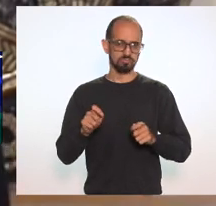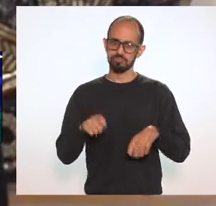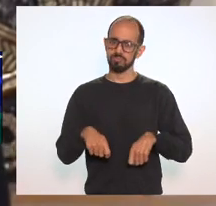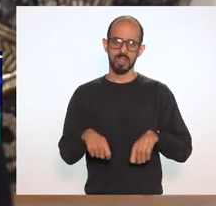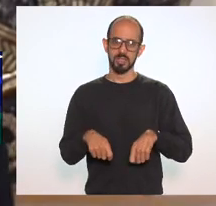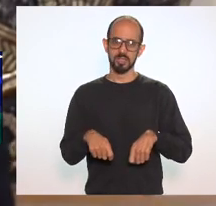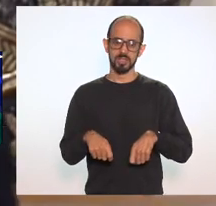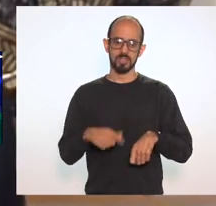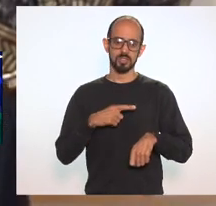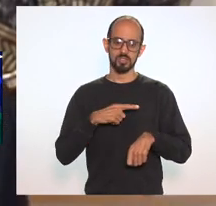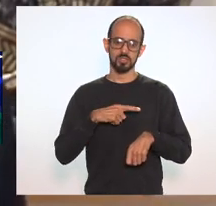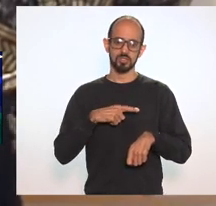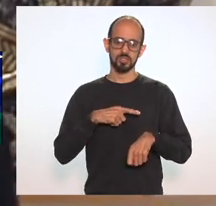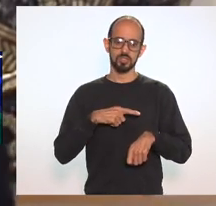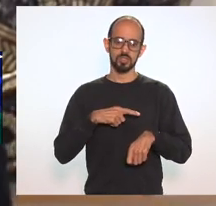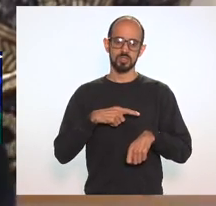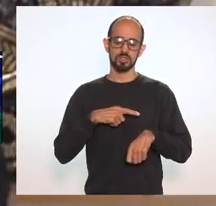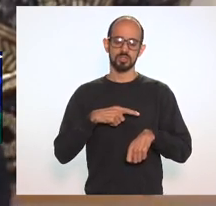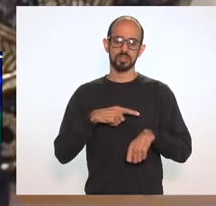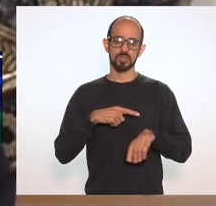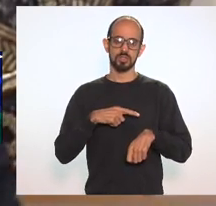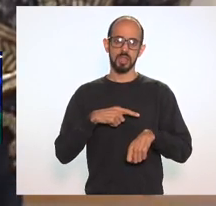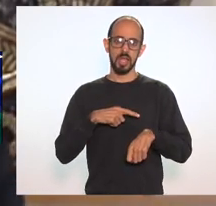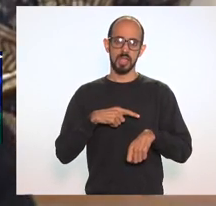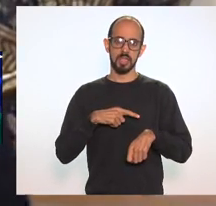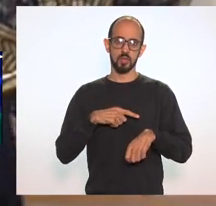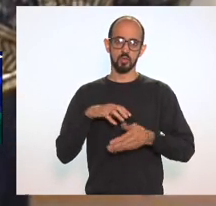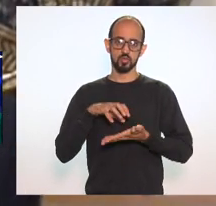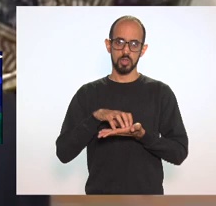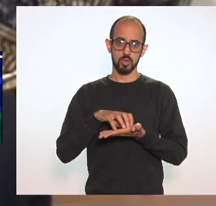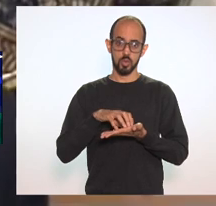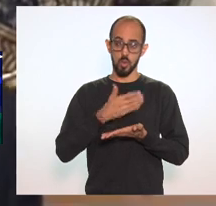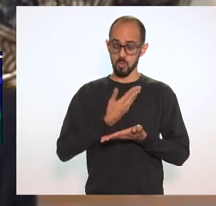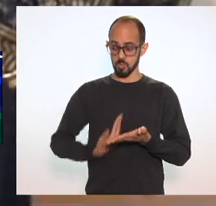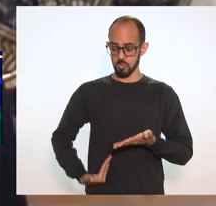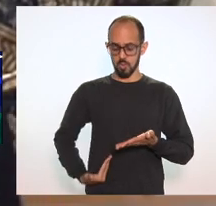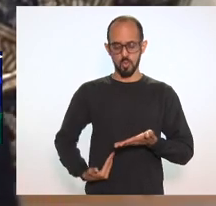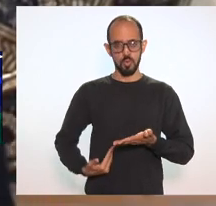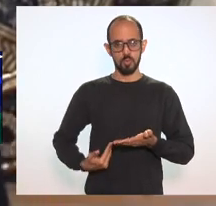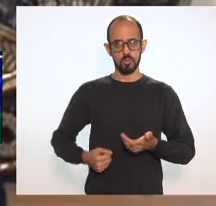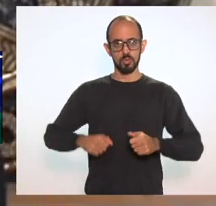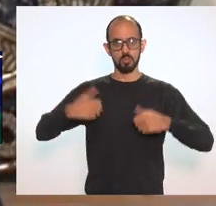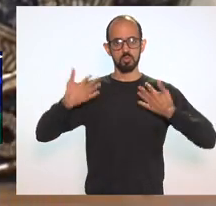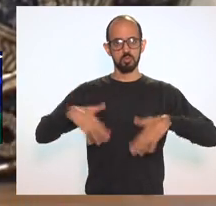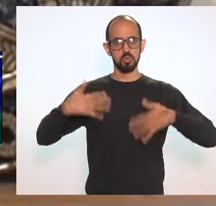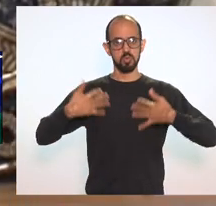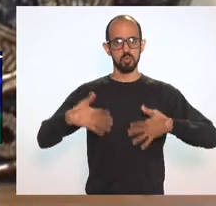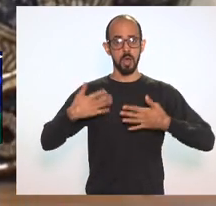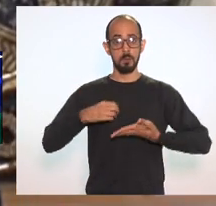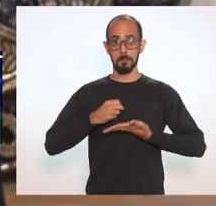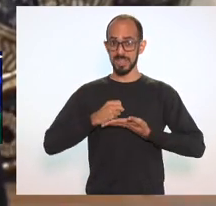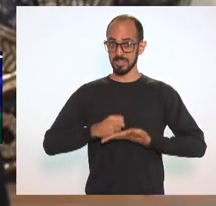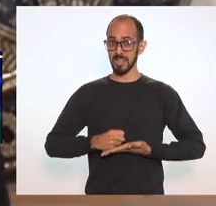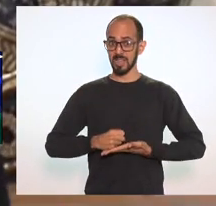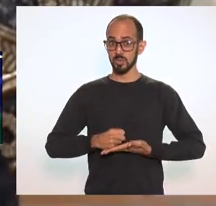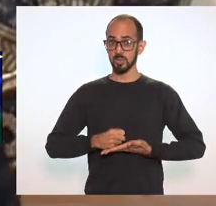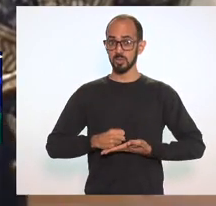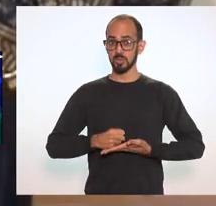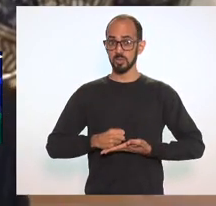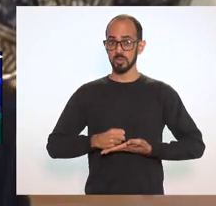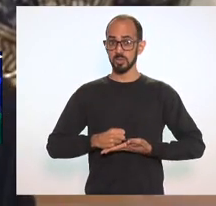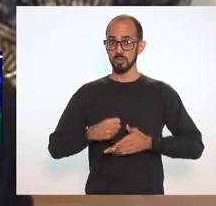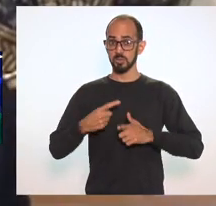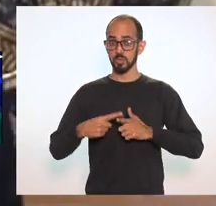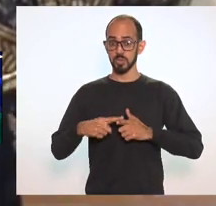pública inchadissimo e lembrando que é inchad cima porque esses mesmo que são com setor